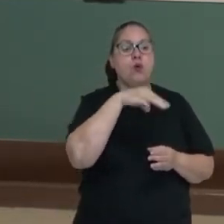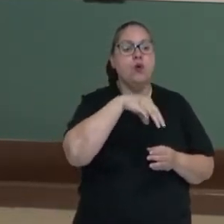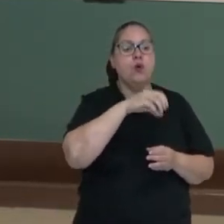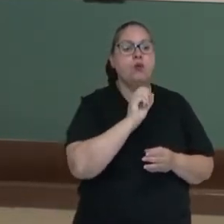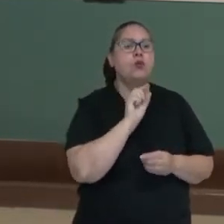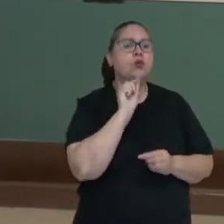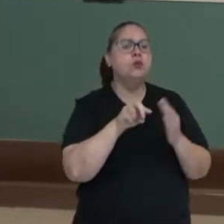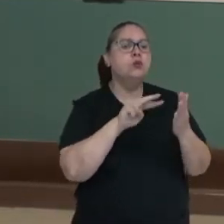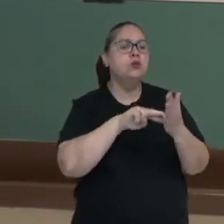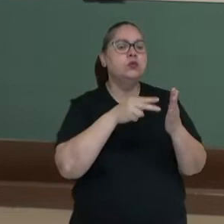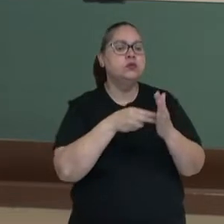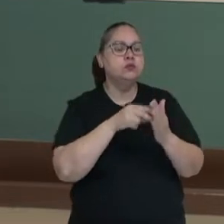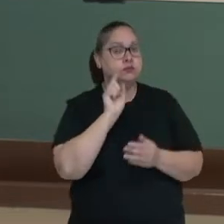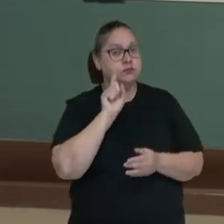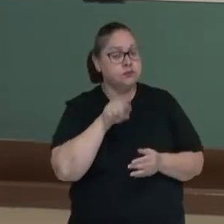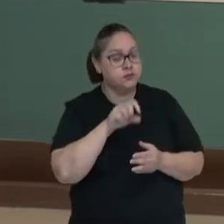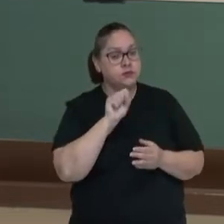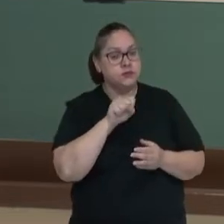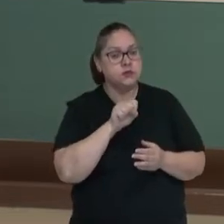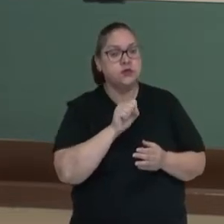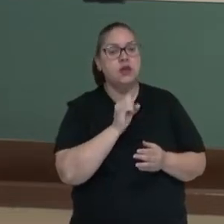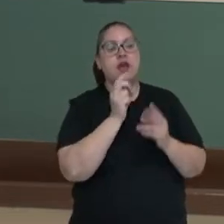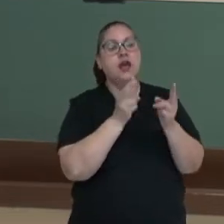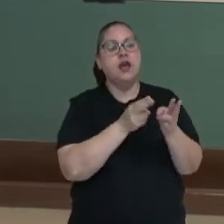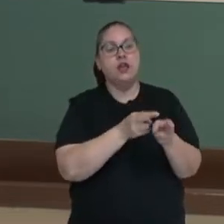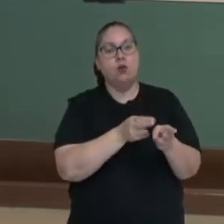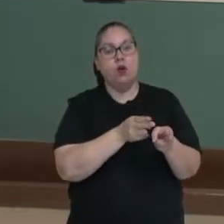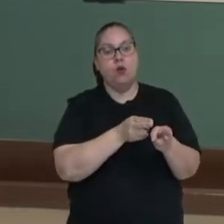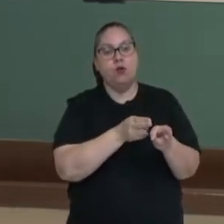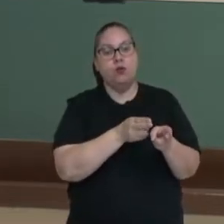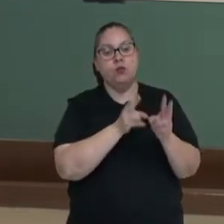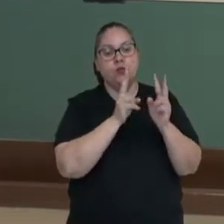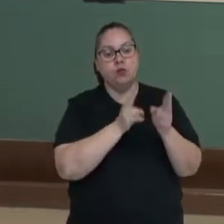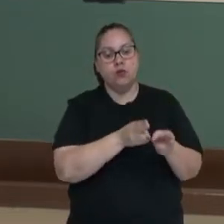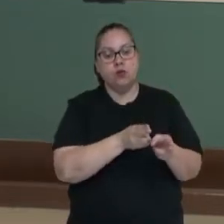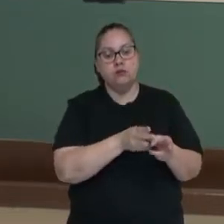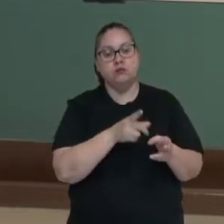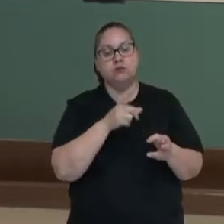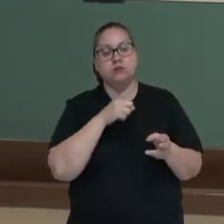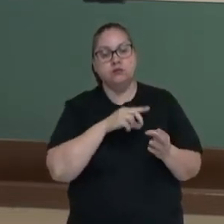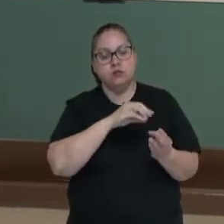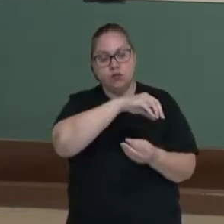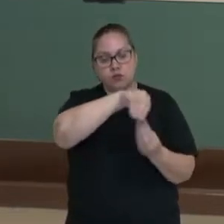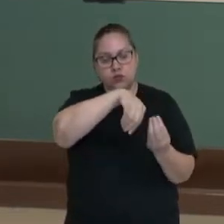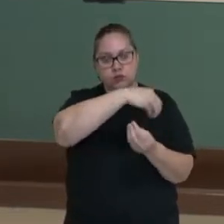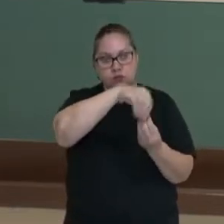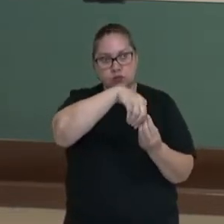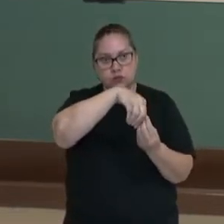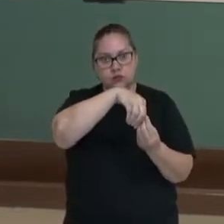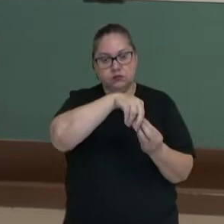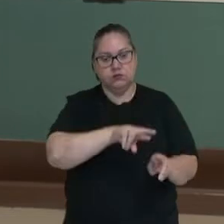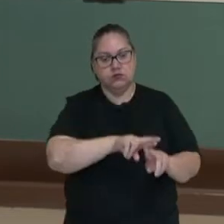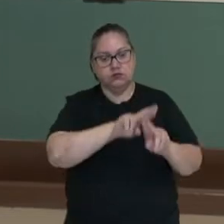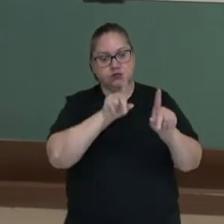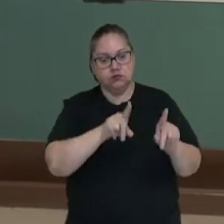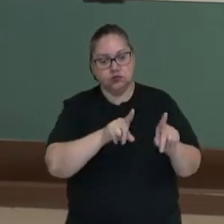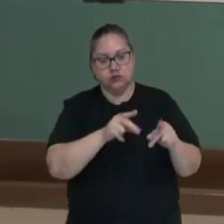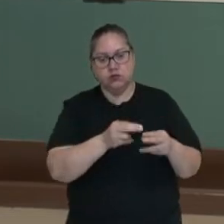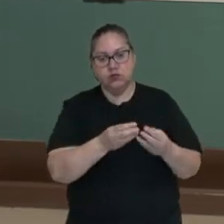mesmo? Isso mesmo, igual é aquela que nós misturamos